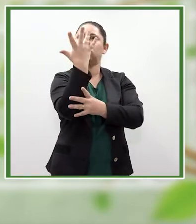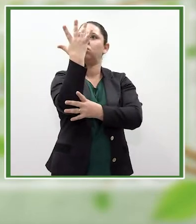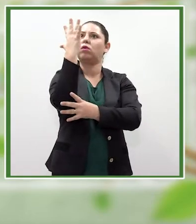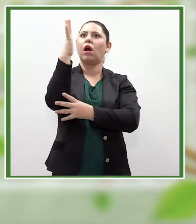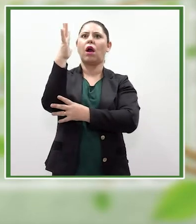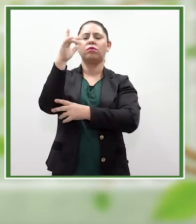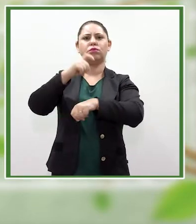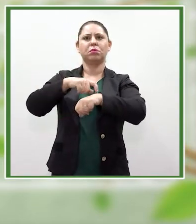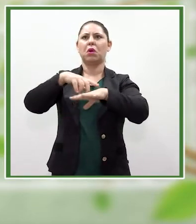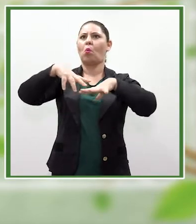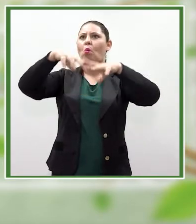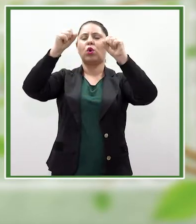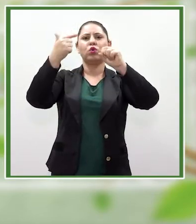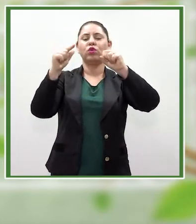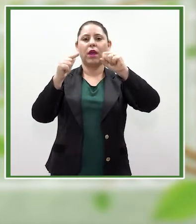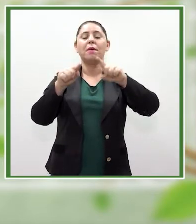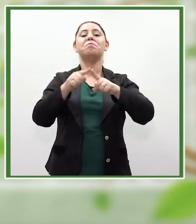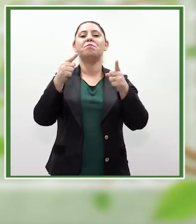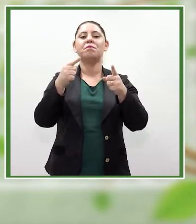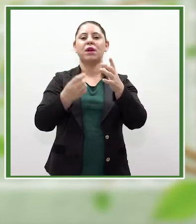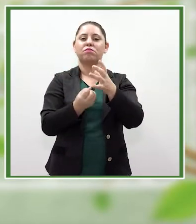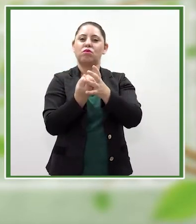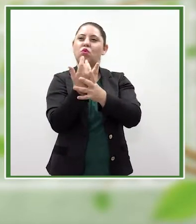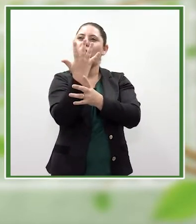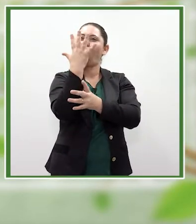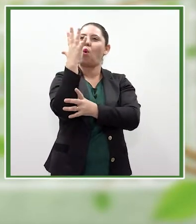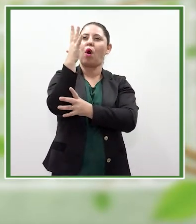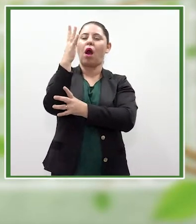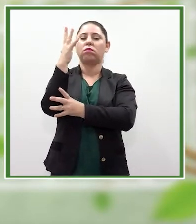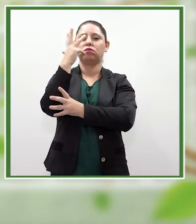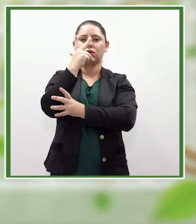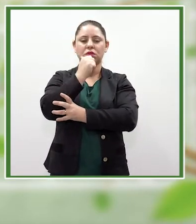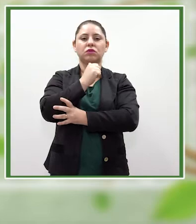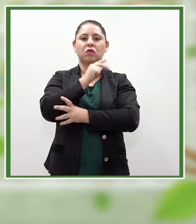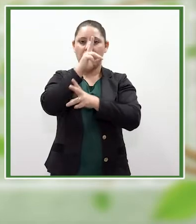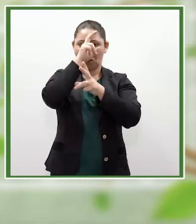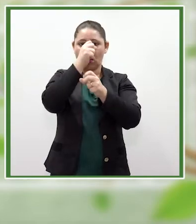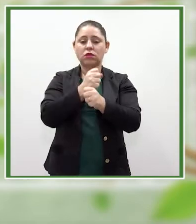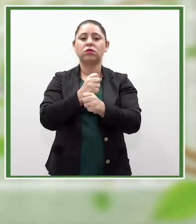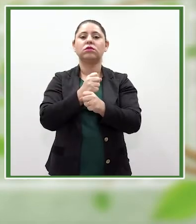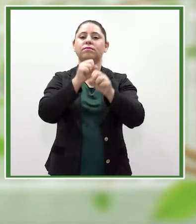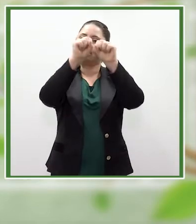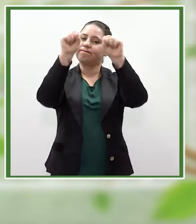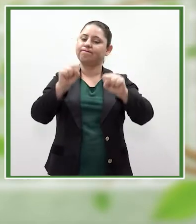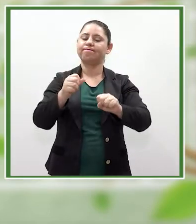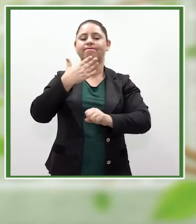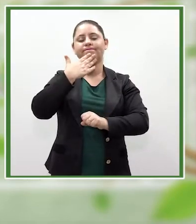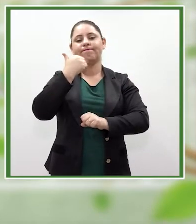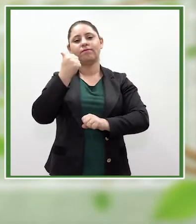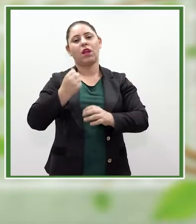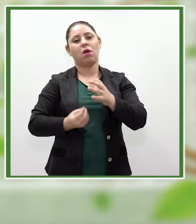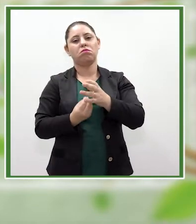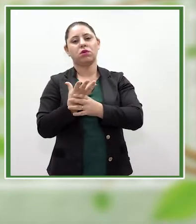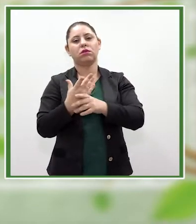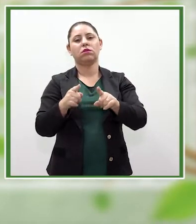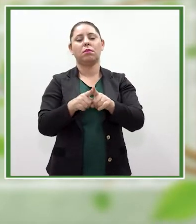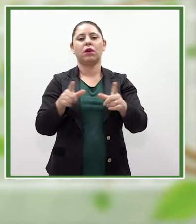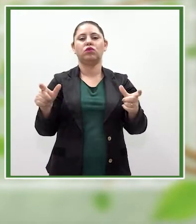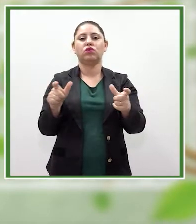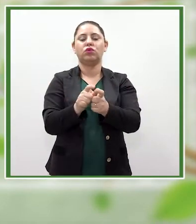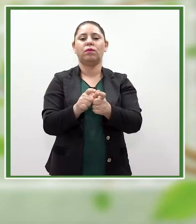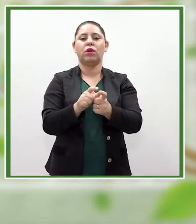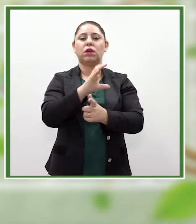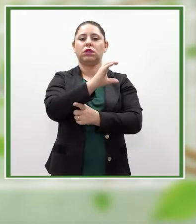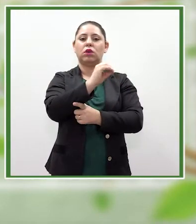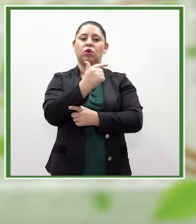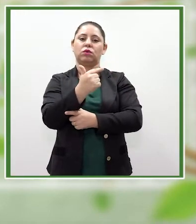desenvolvida aqui no estado, chamado Sistema São Mateus, que foi desenvolvido numa fazenda com esse nome no município de